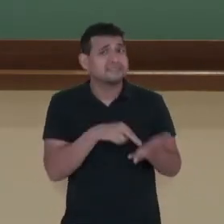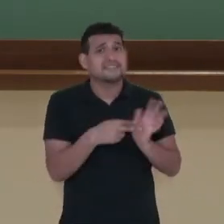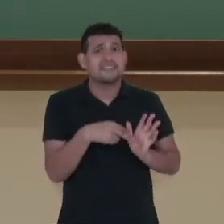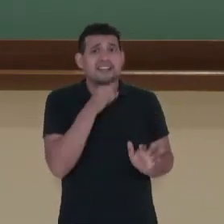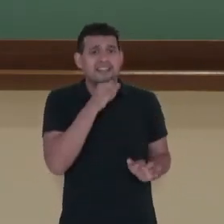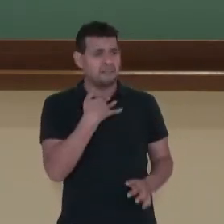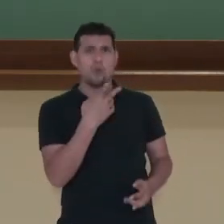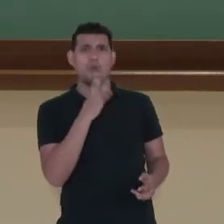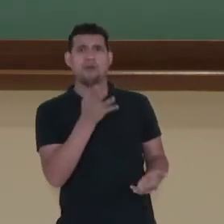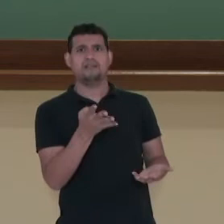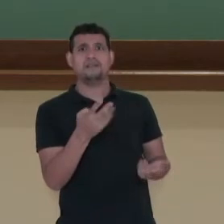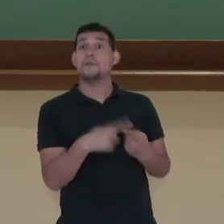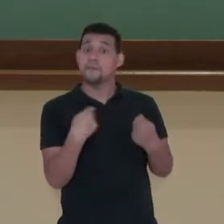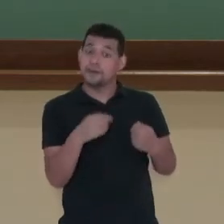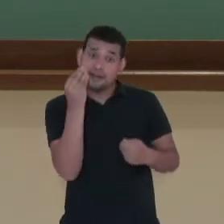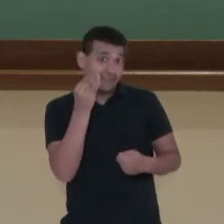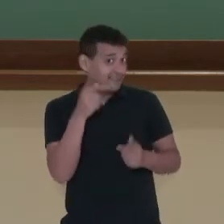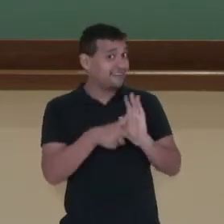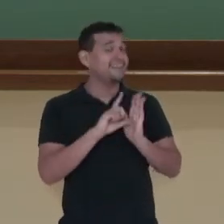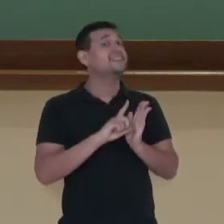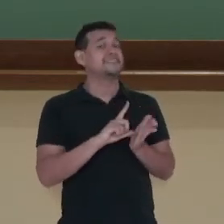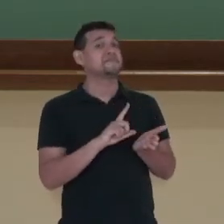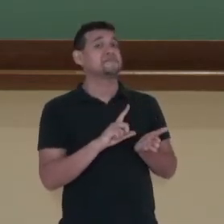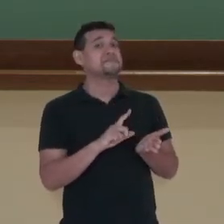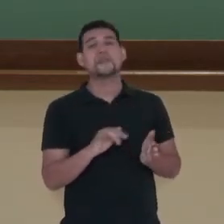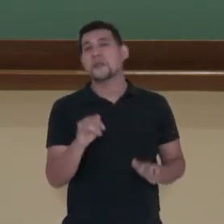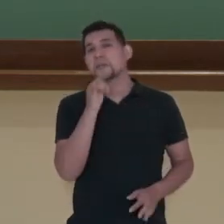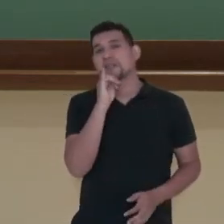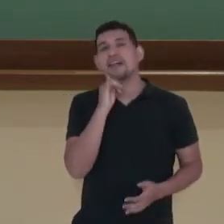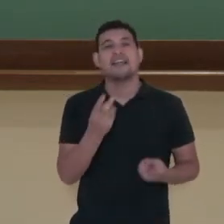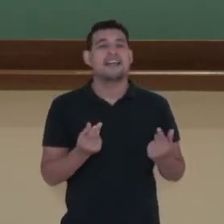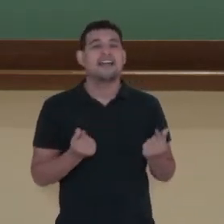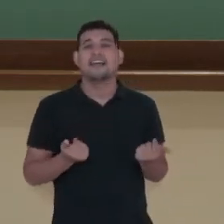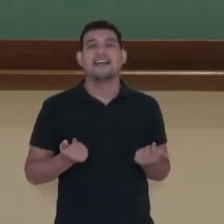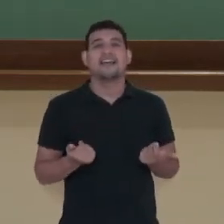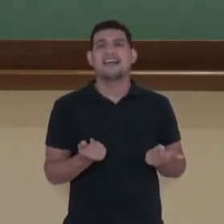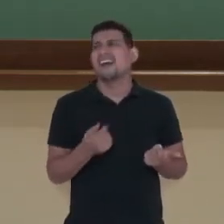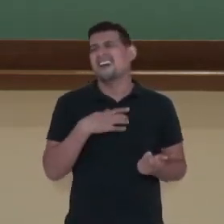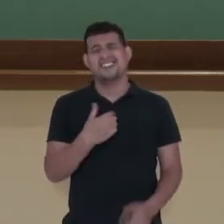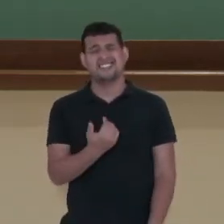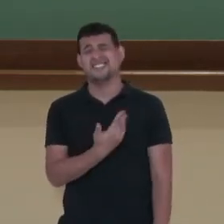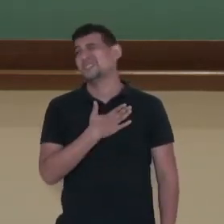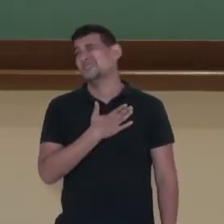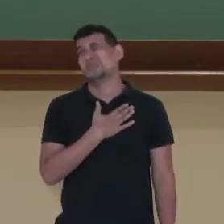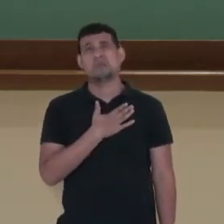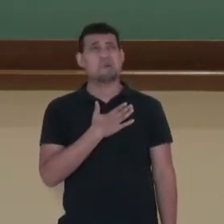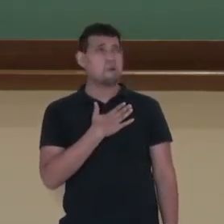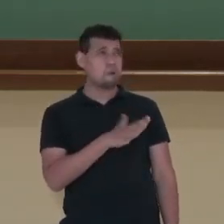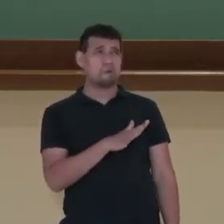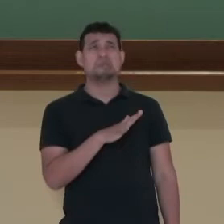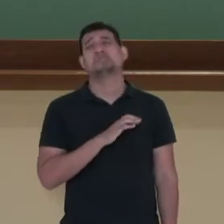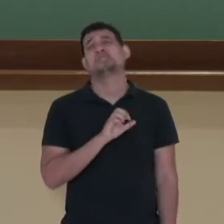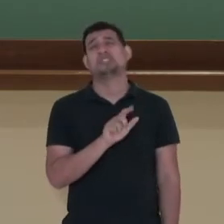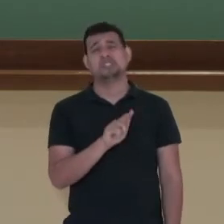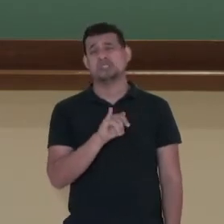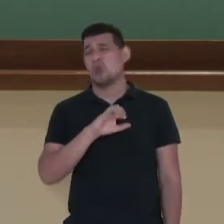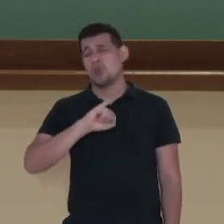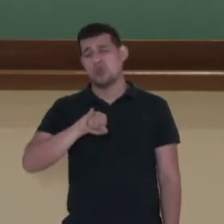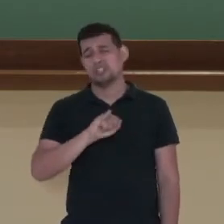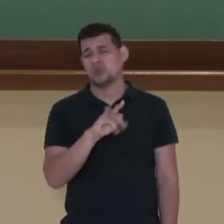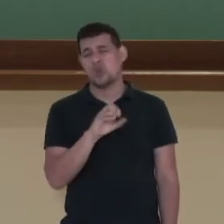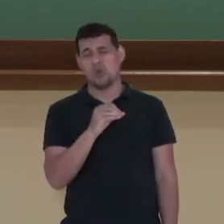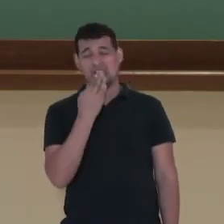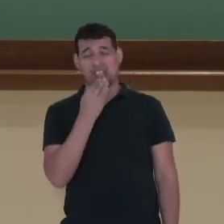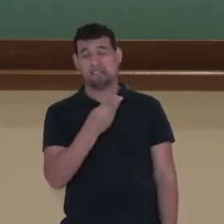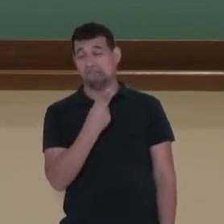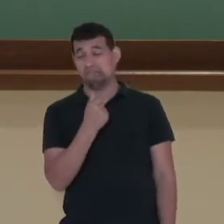não conhece se você nunca experimentou? É a mesma coisa, por exemplo, eu não gosto de jiló, né? Pode